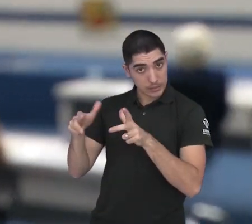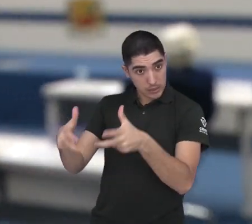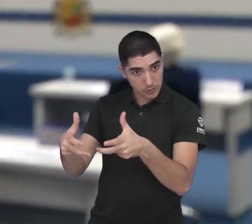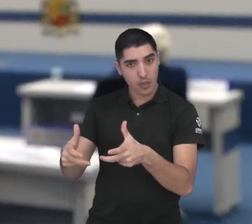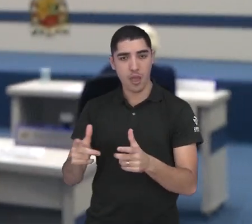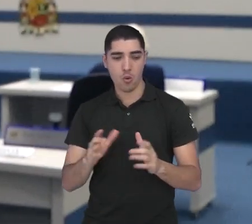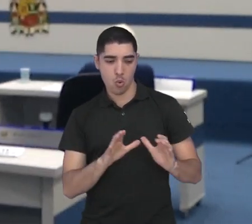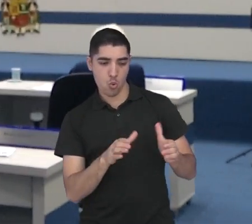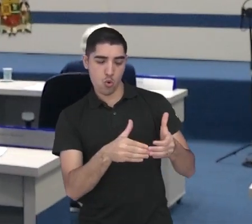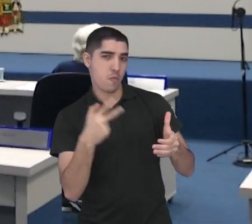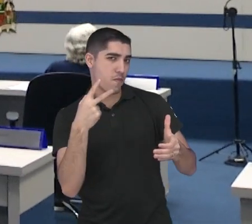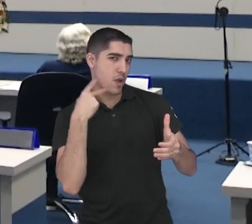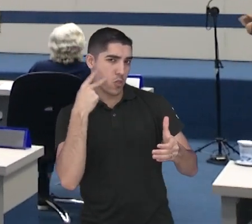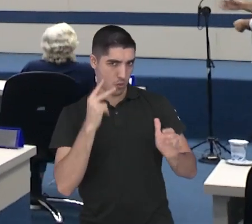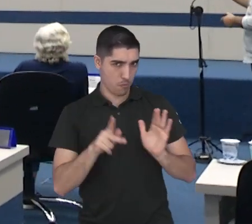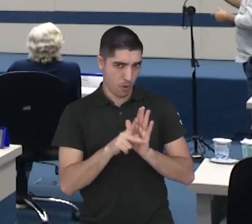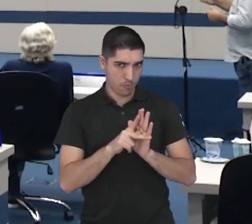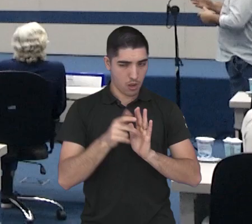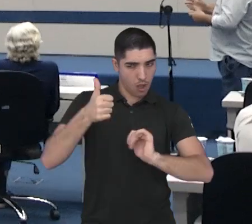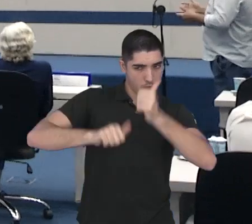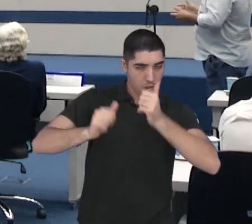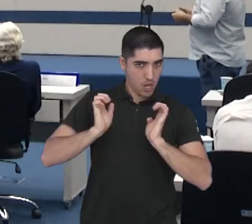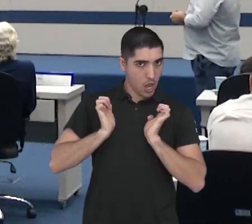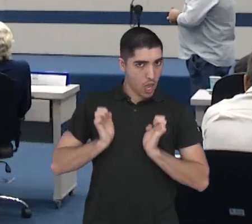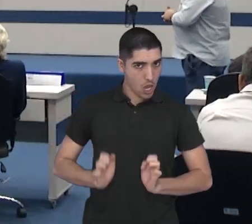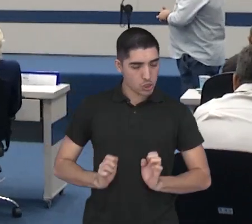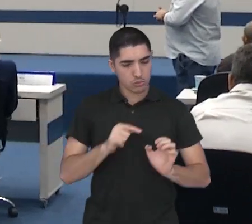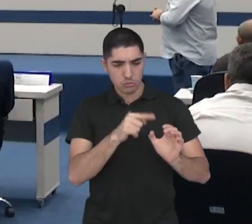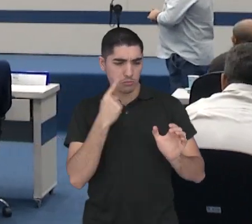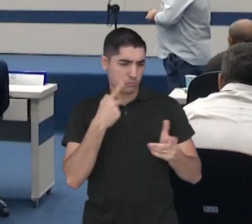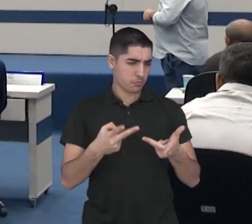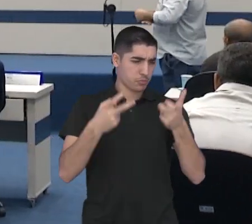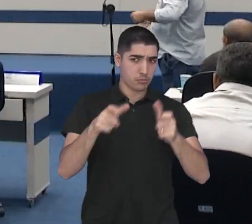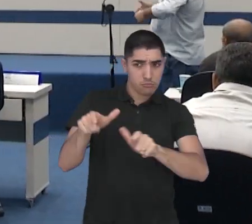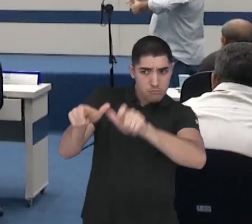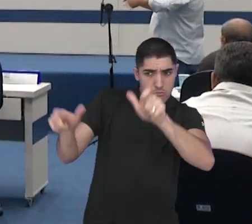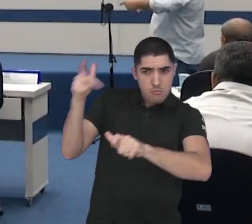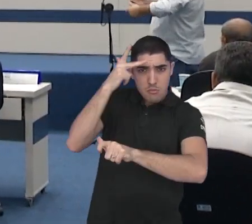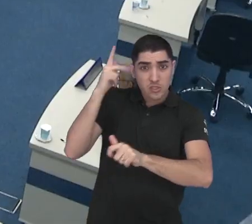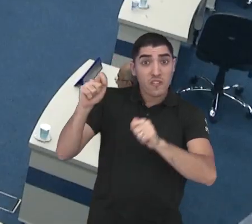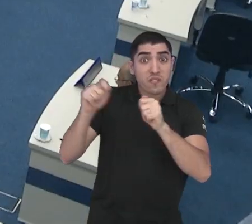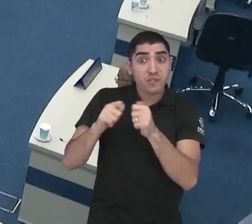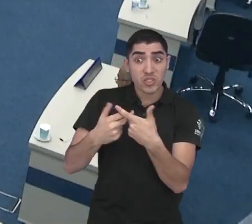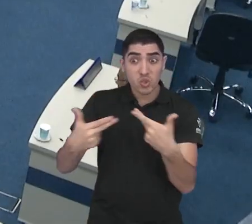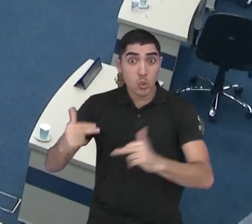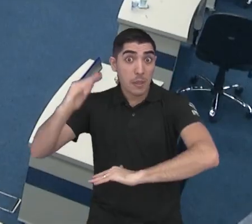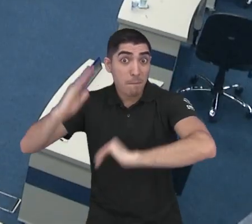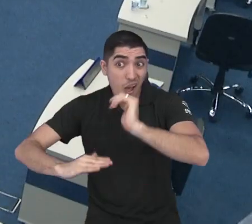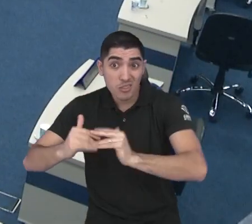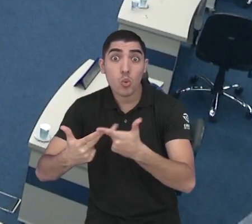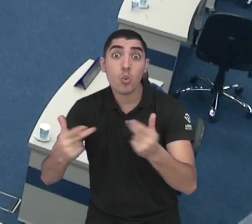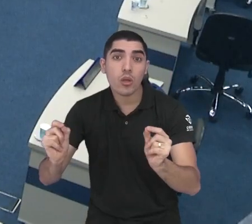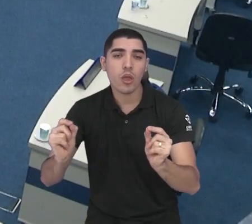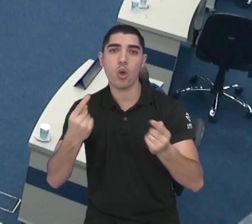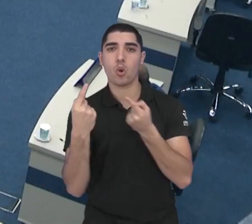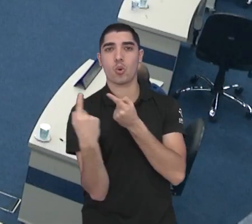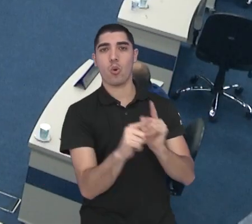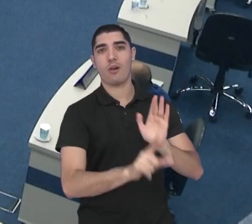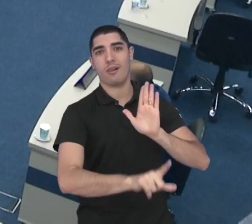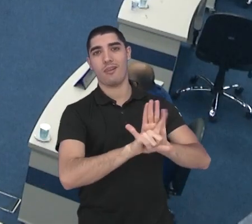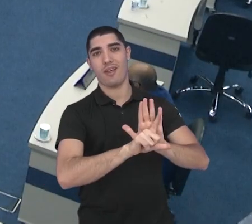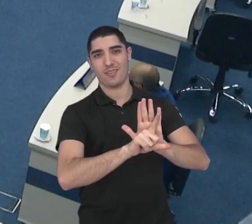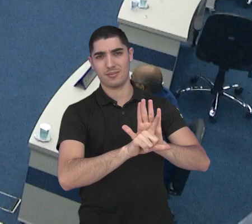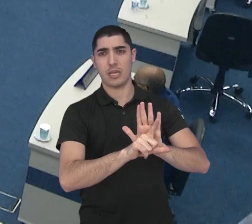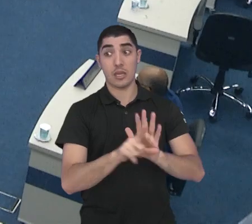os vereadores da Comissão de Ética analisam possíveis condutas que desrespeitem a lei ou práticas que depõem contra